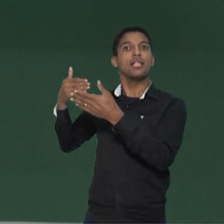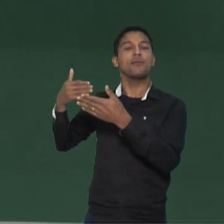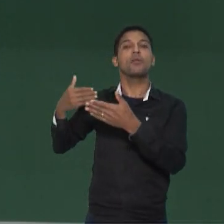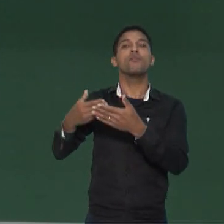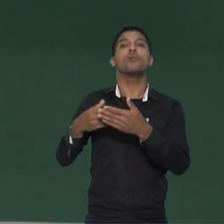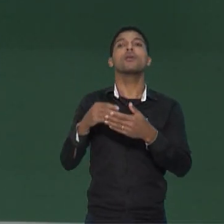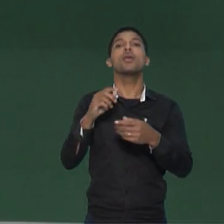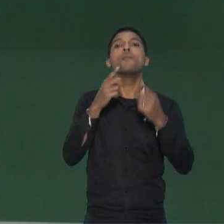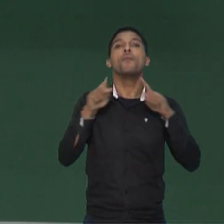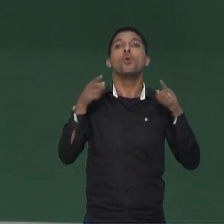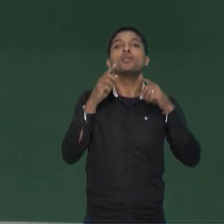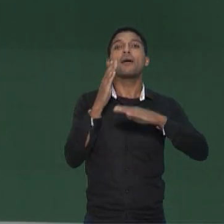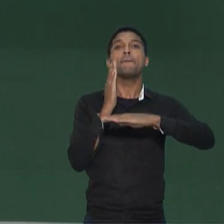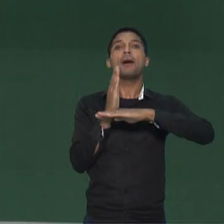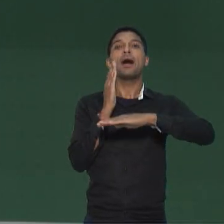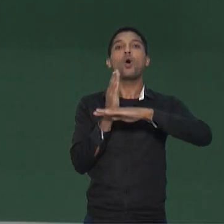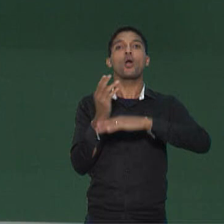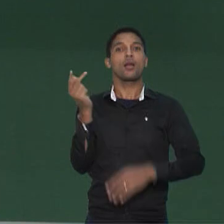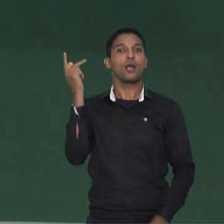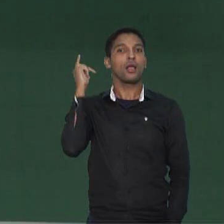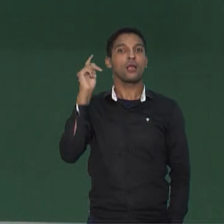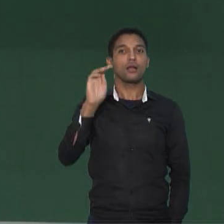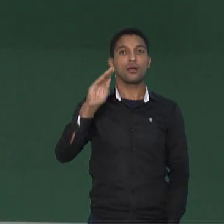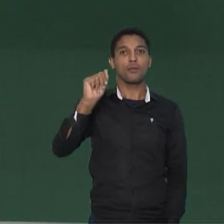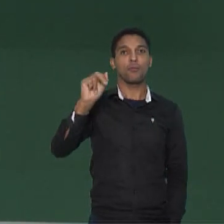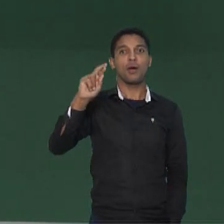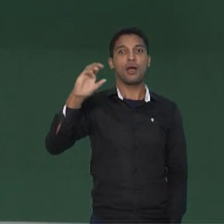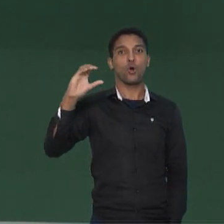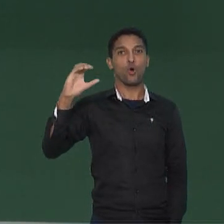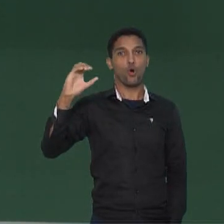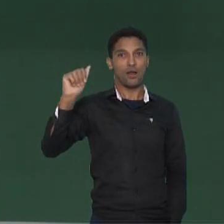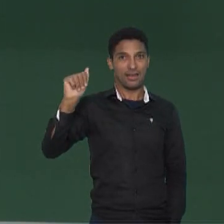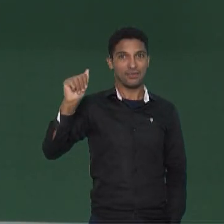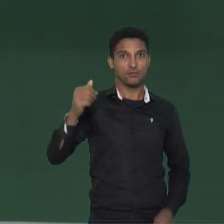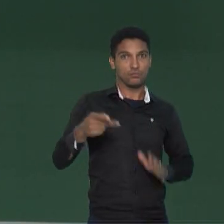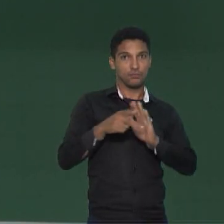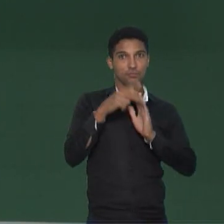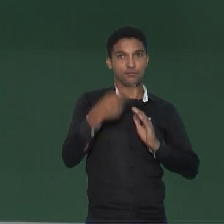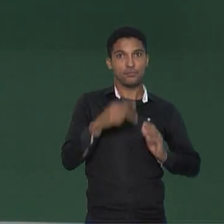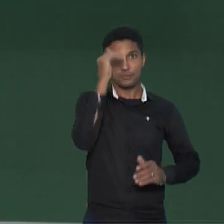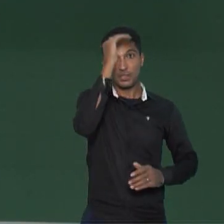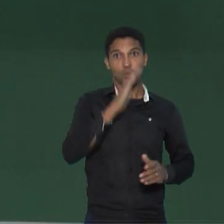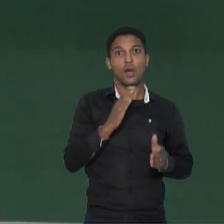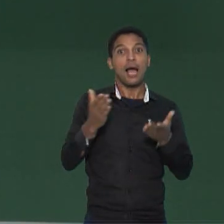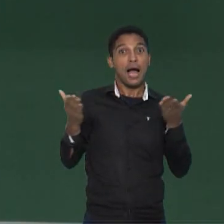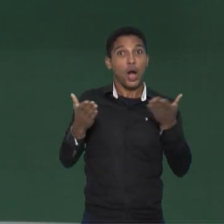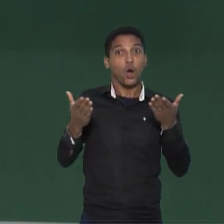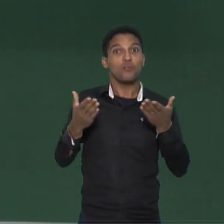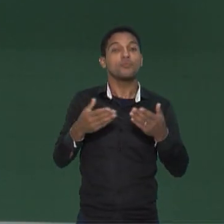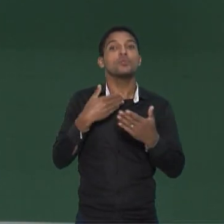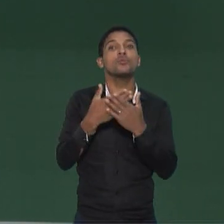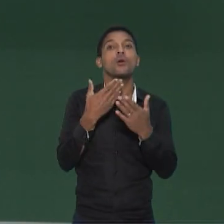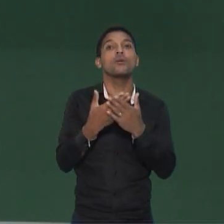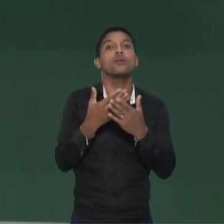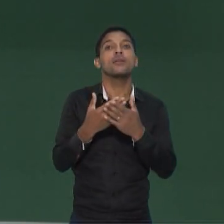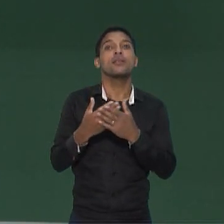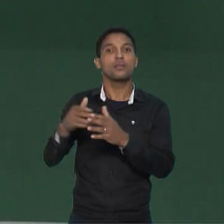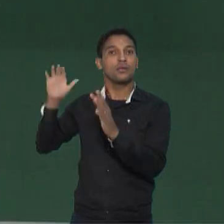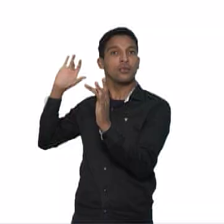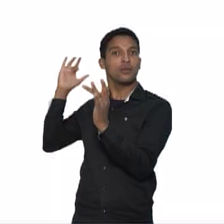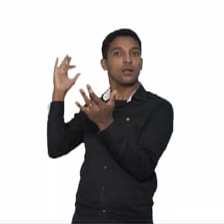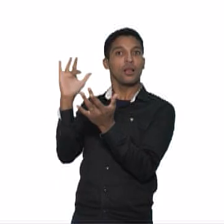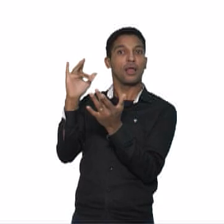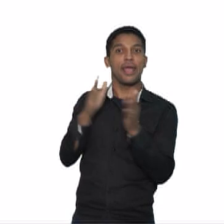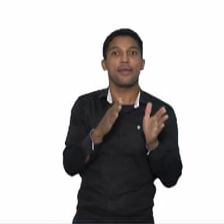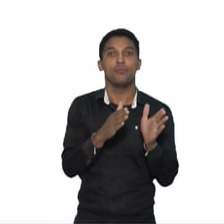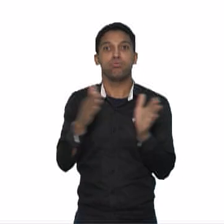né? O barroco brasileiro, e agora a gente vai para o neoclassicismo, que é o período, né, na linha do tempo que vem a seguir do barroco, né? Então, traçar